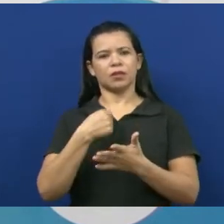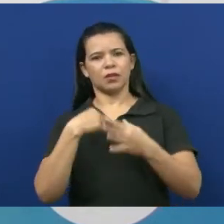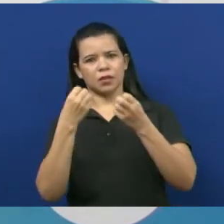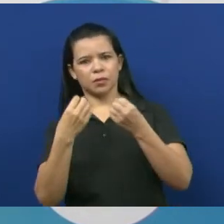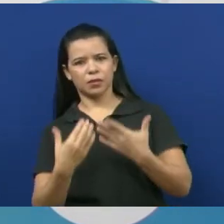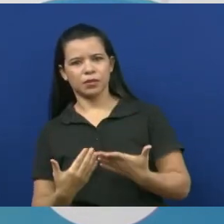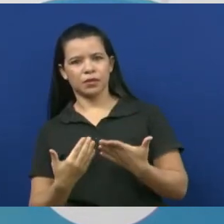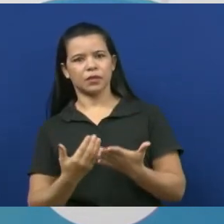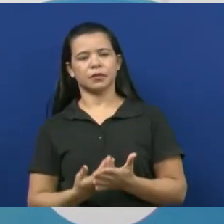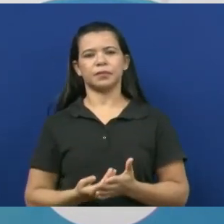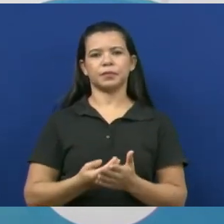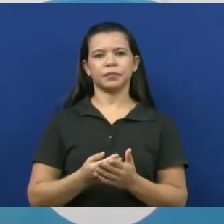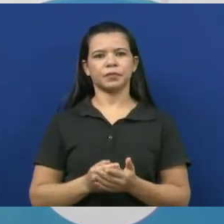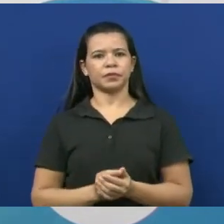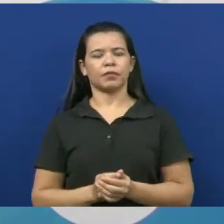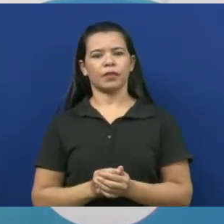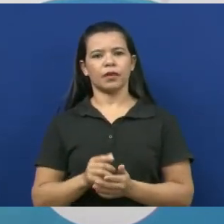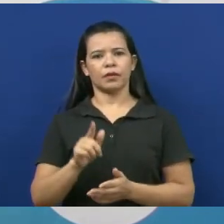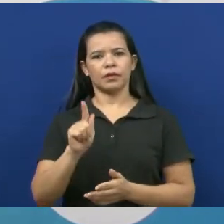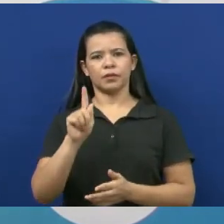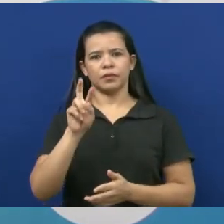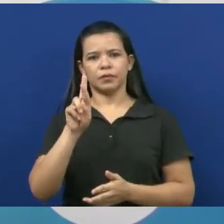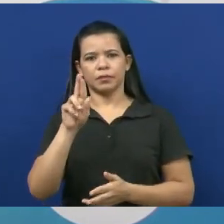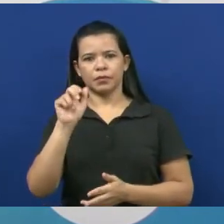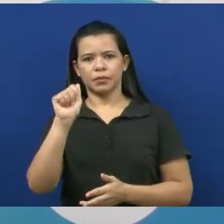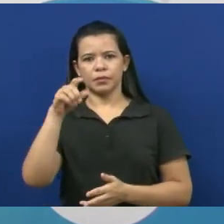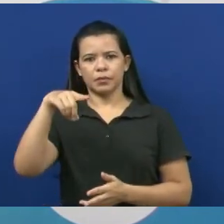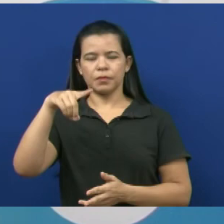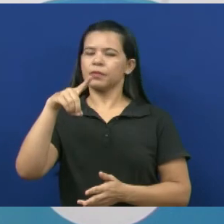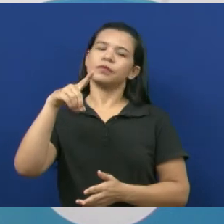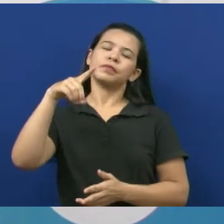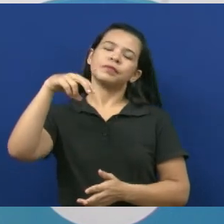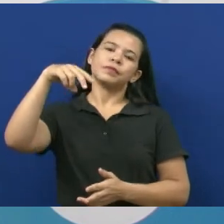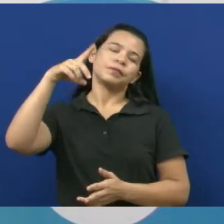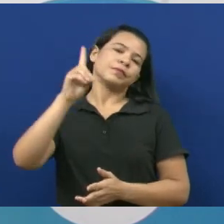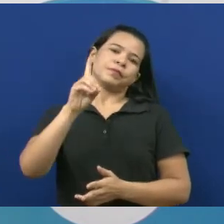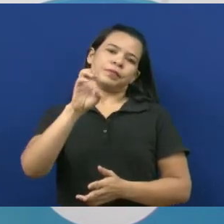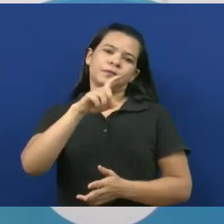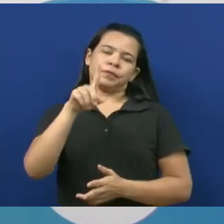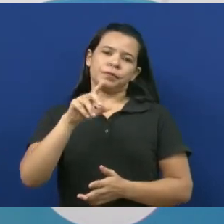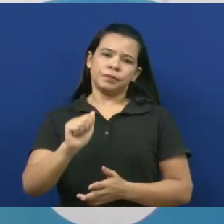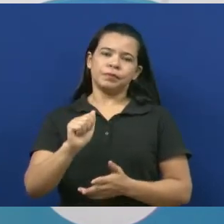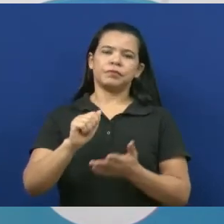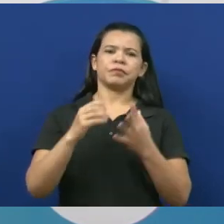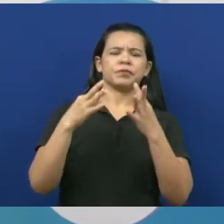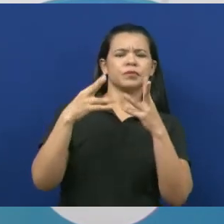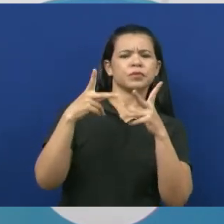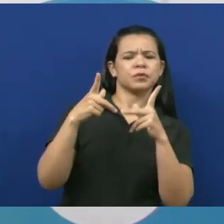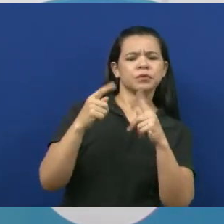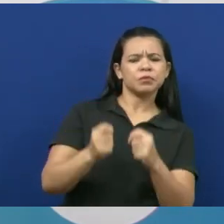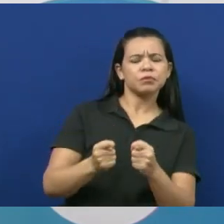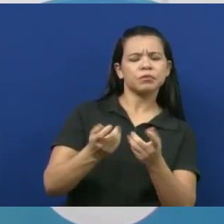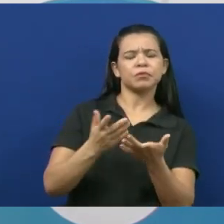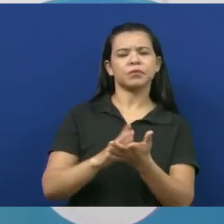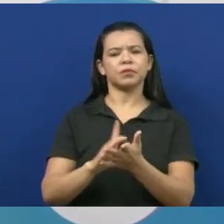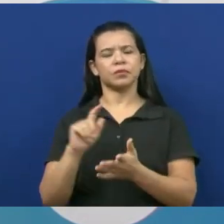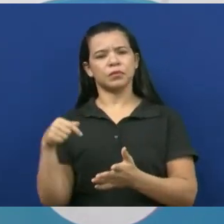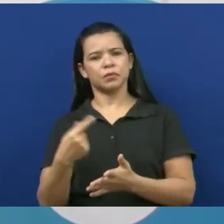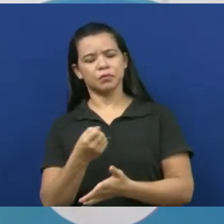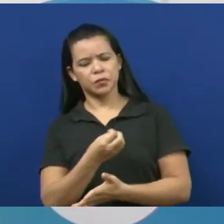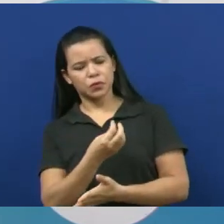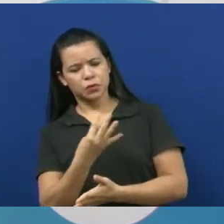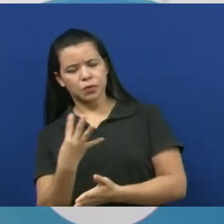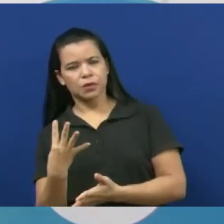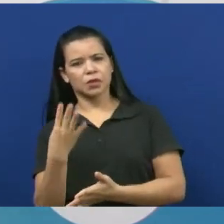proporcional, né? Eu tinha dito que grandezas é tudo aquilo que a gente pode mensurar, quantificar, que a gente pode estimar, dar um valor em número,